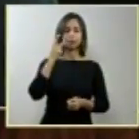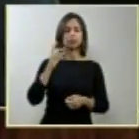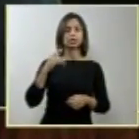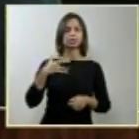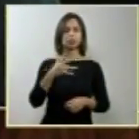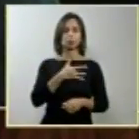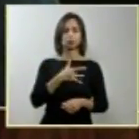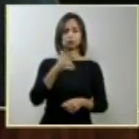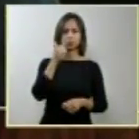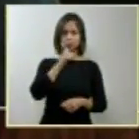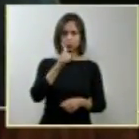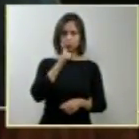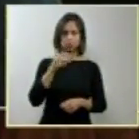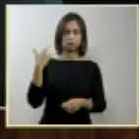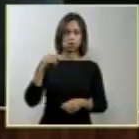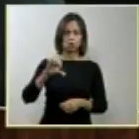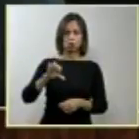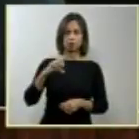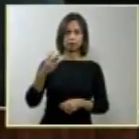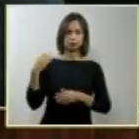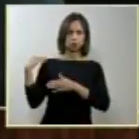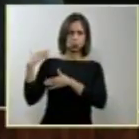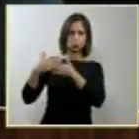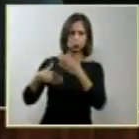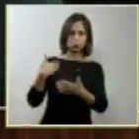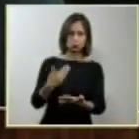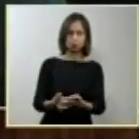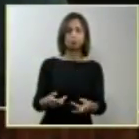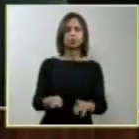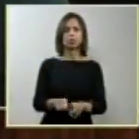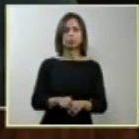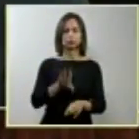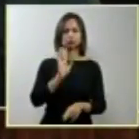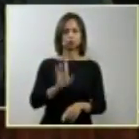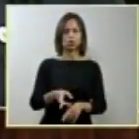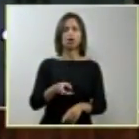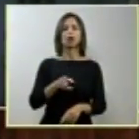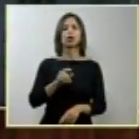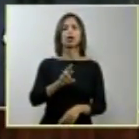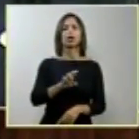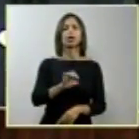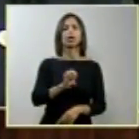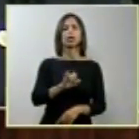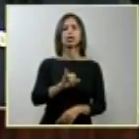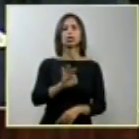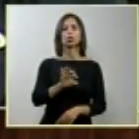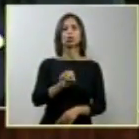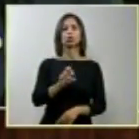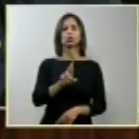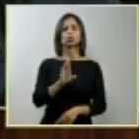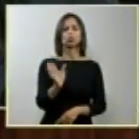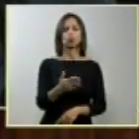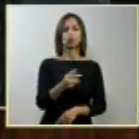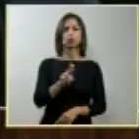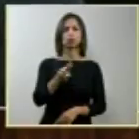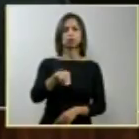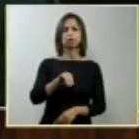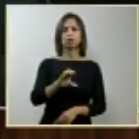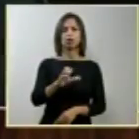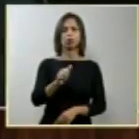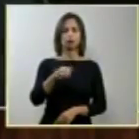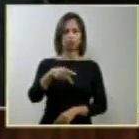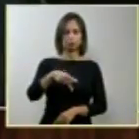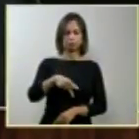desde 1993, e reitor da Unicamp, e é presidente do